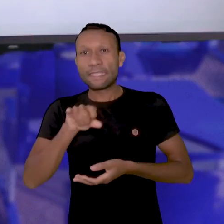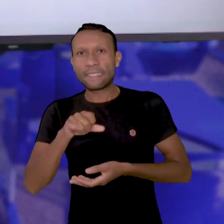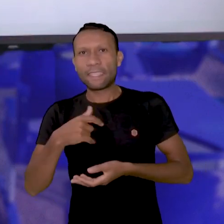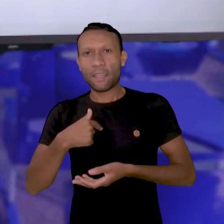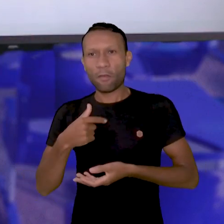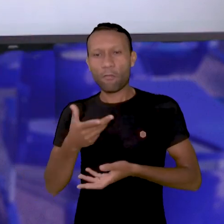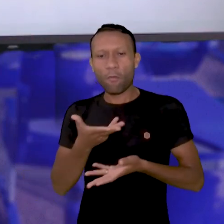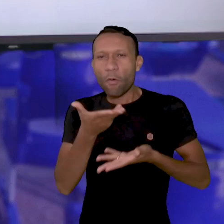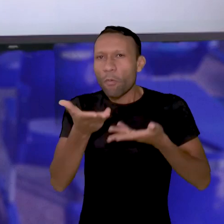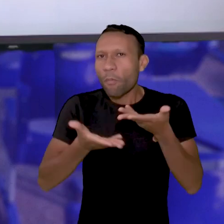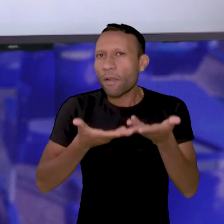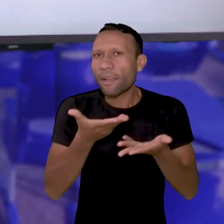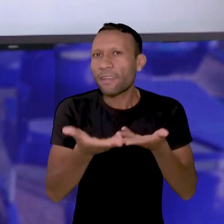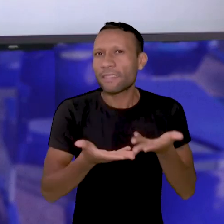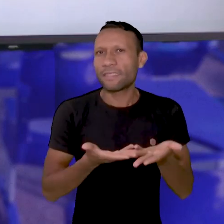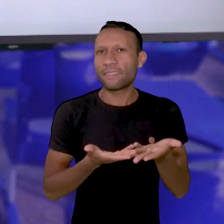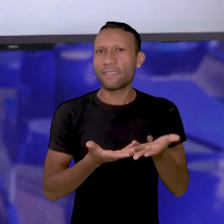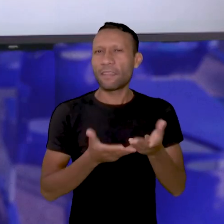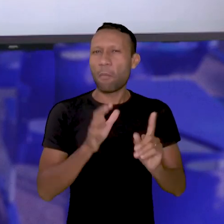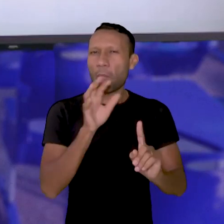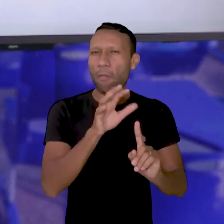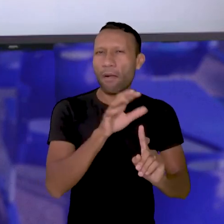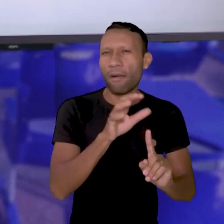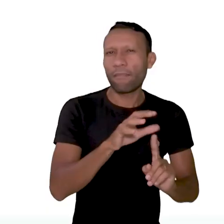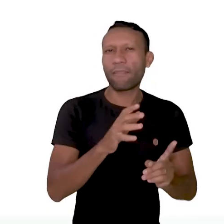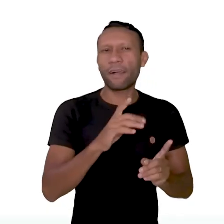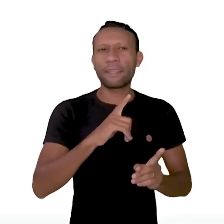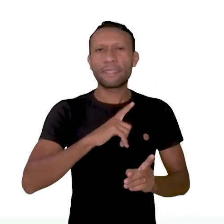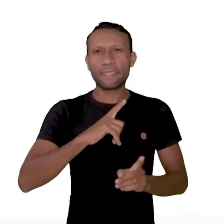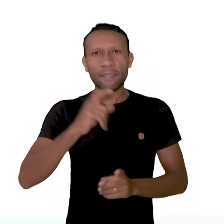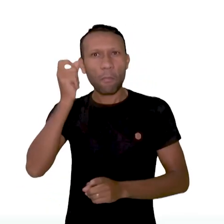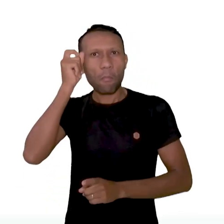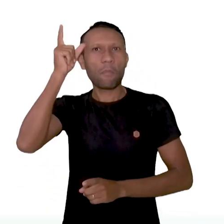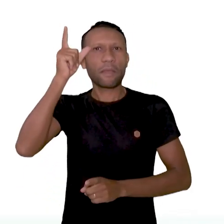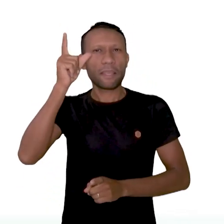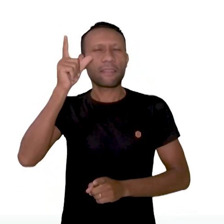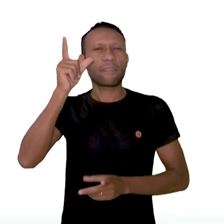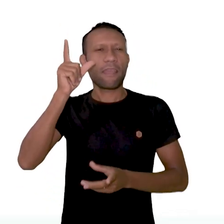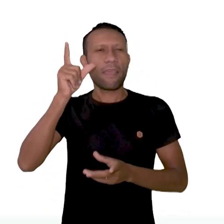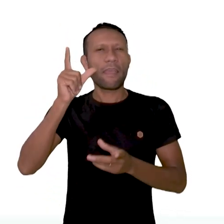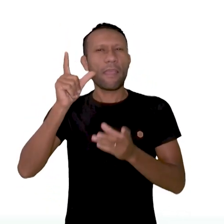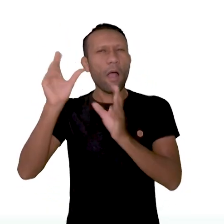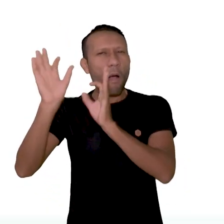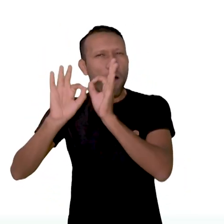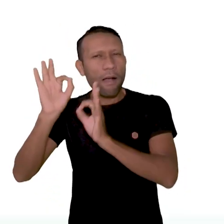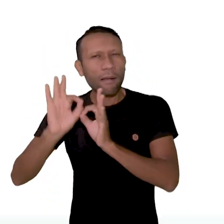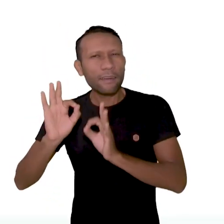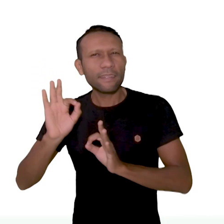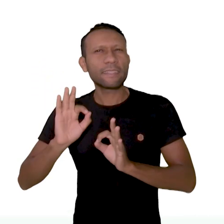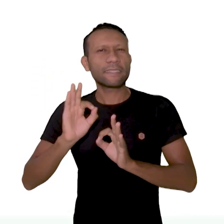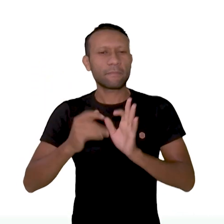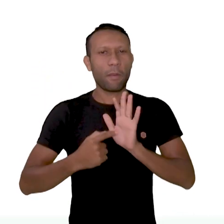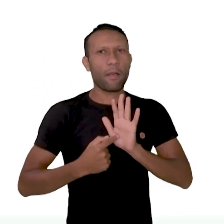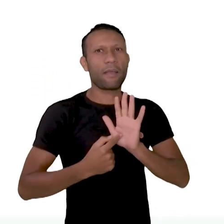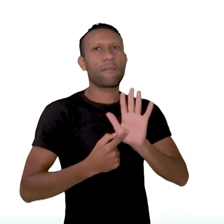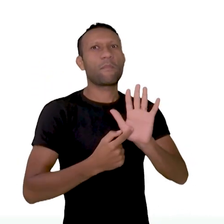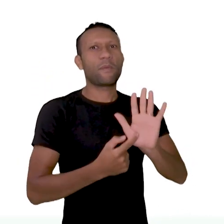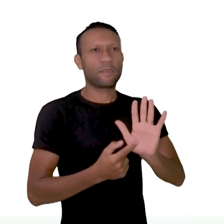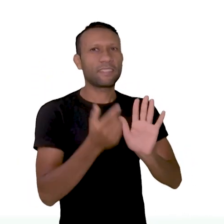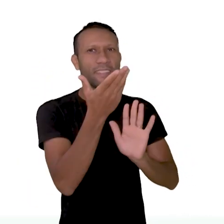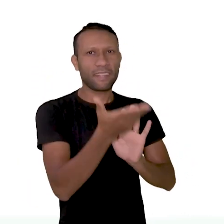pessoa, então eu tenho que ter uma ideia formada, bem estruturada, bem preparada para fazer a